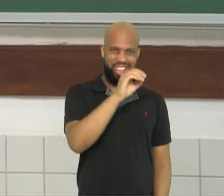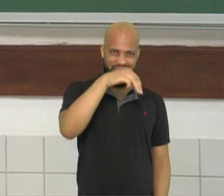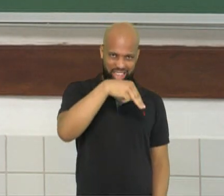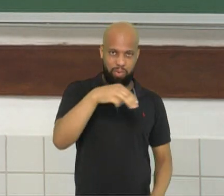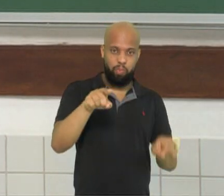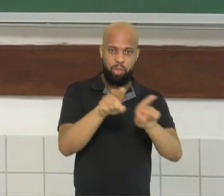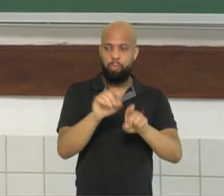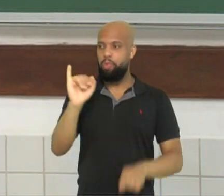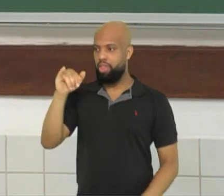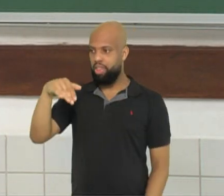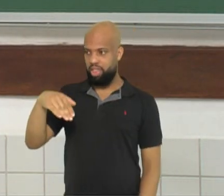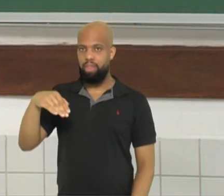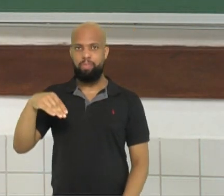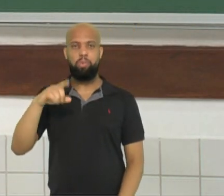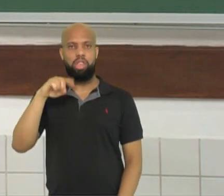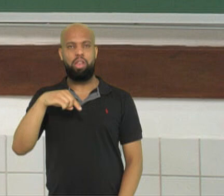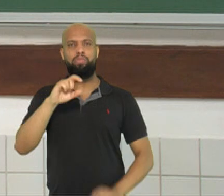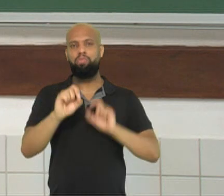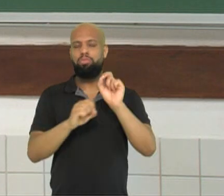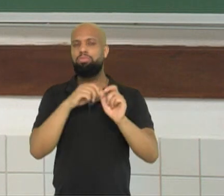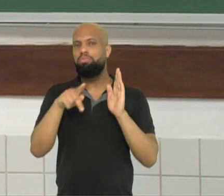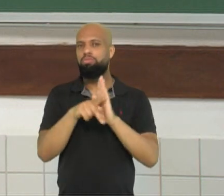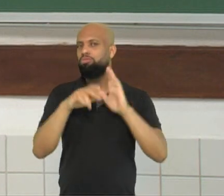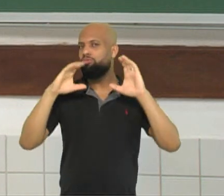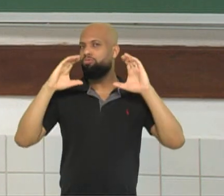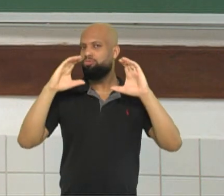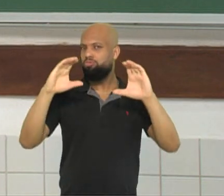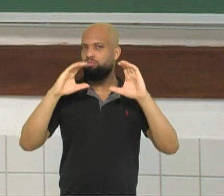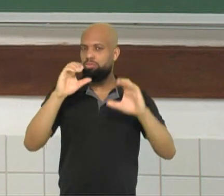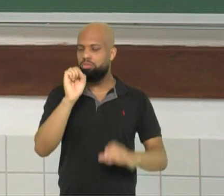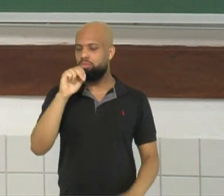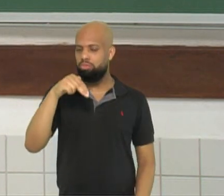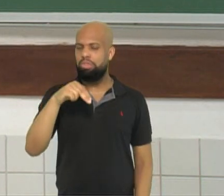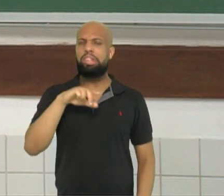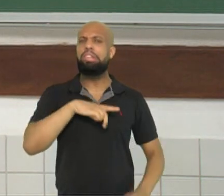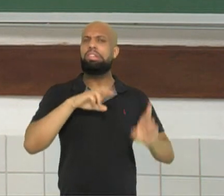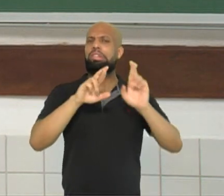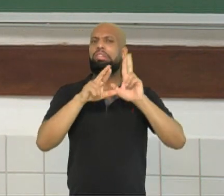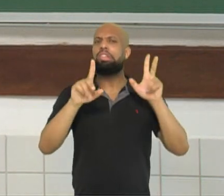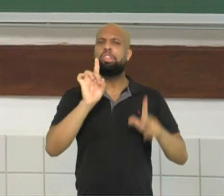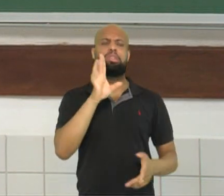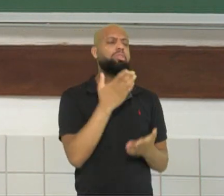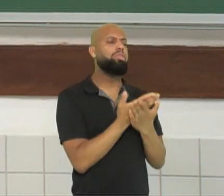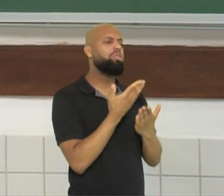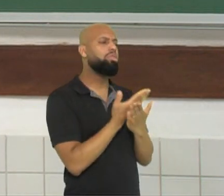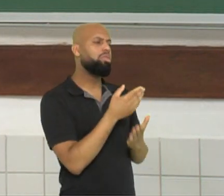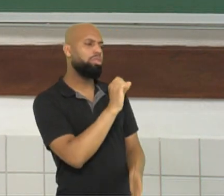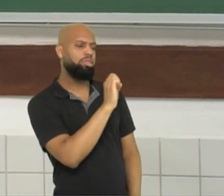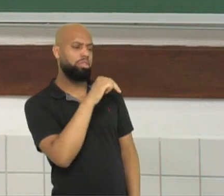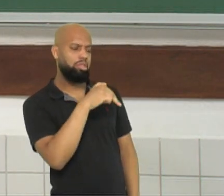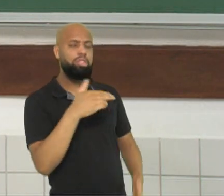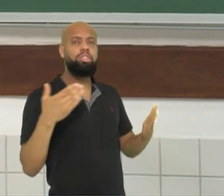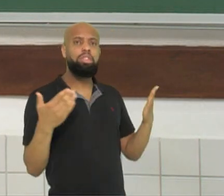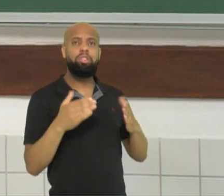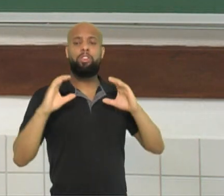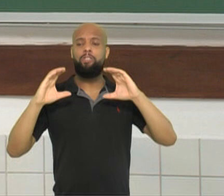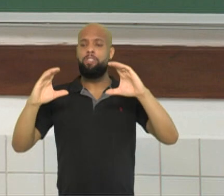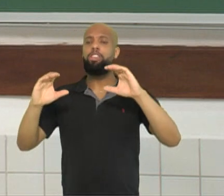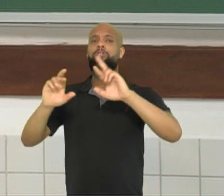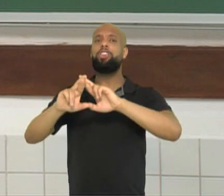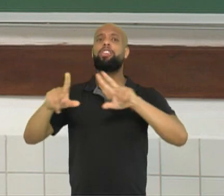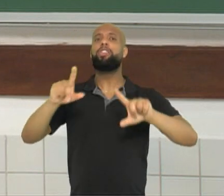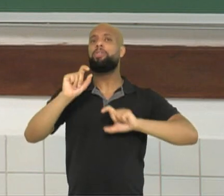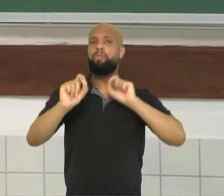então lembrando que função, né? Qual que é a diferença, professora, de só estudar o seno e agora estudar em função